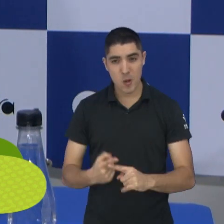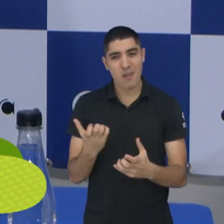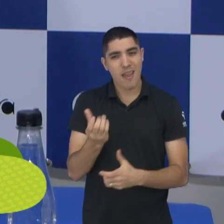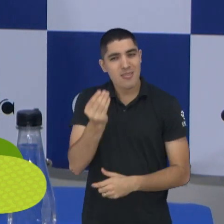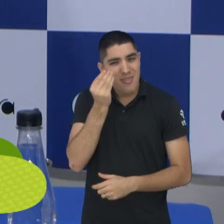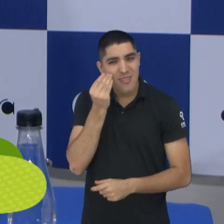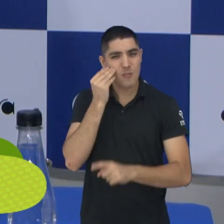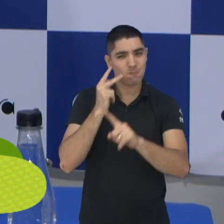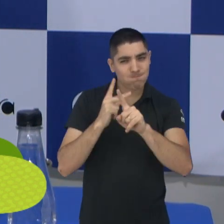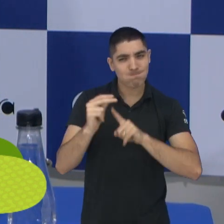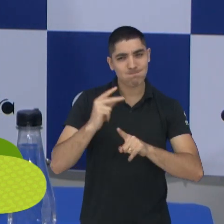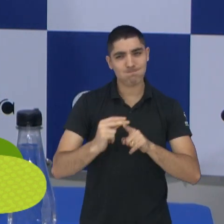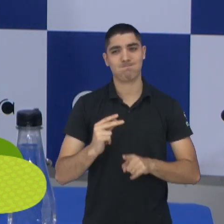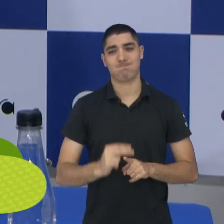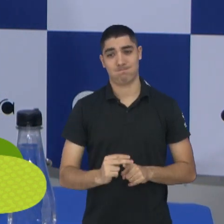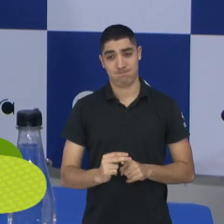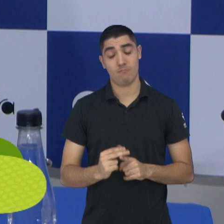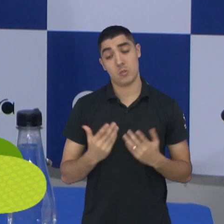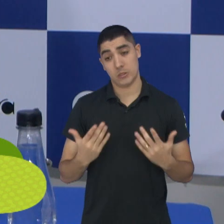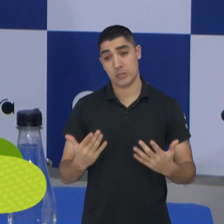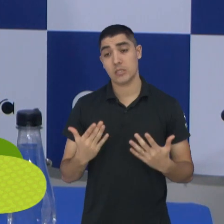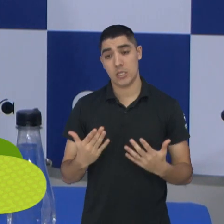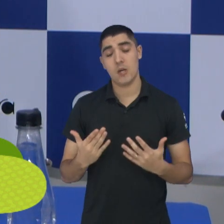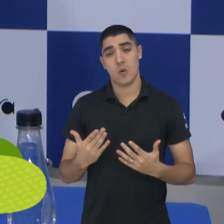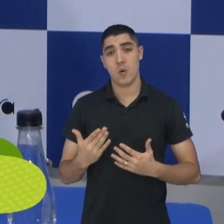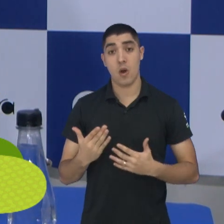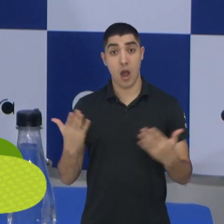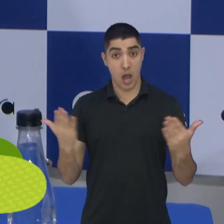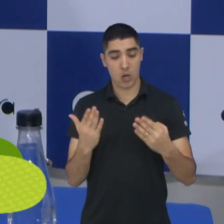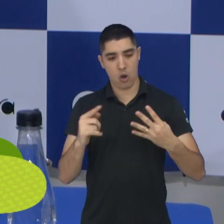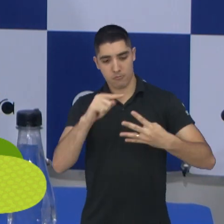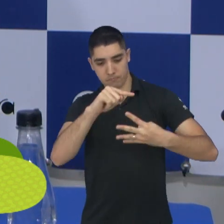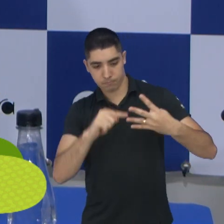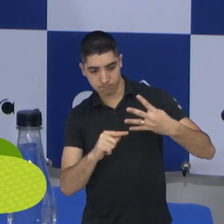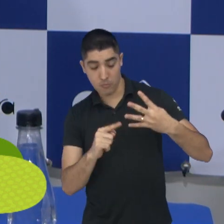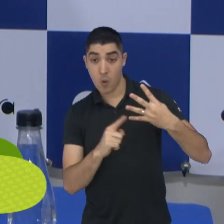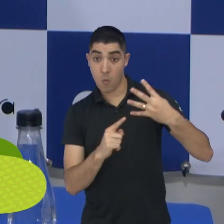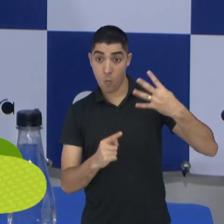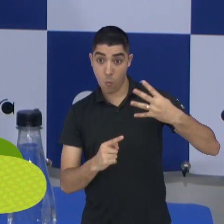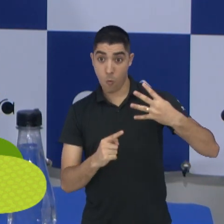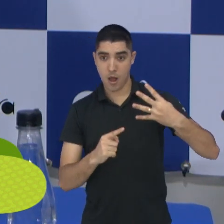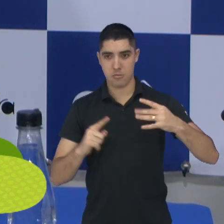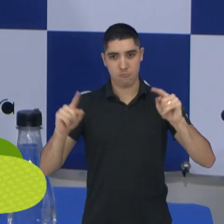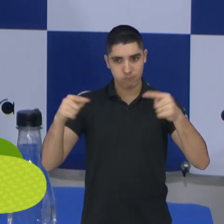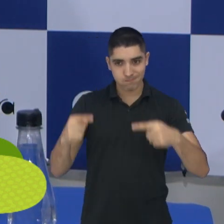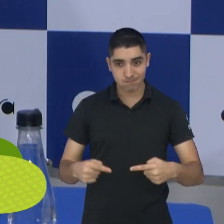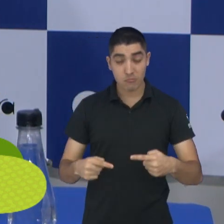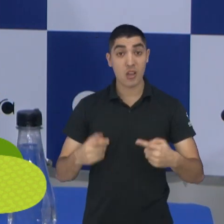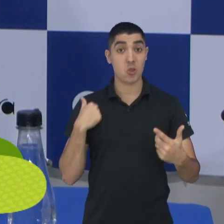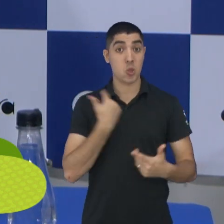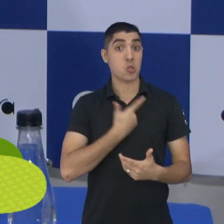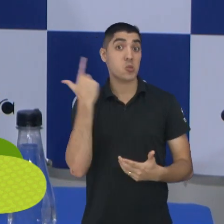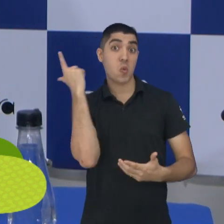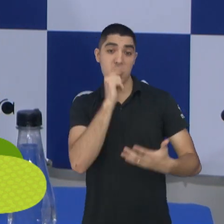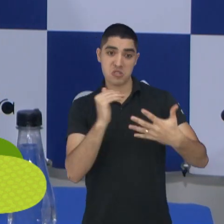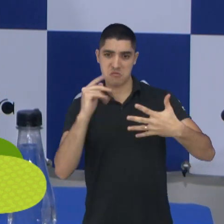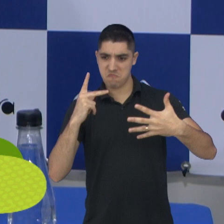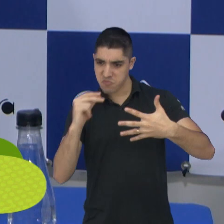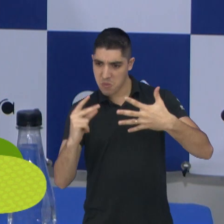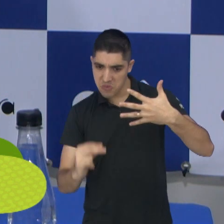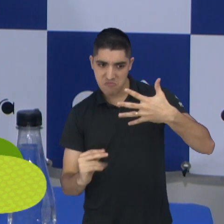E eu acho que na quarta rodada hoje a gente é o líder, porque a gente mereceu, fez